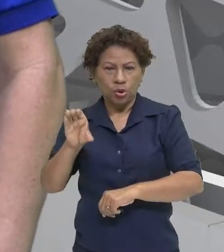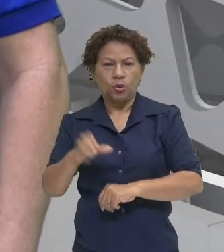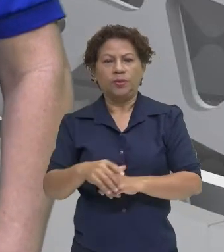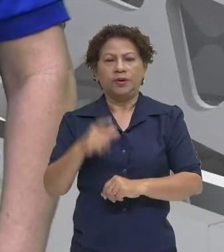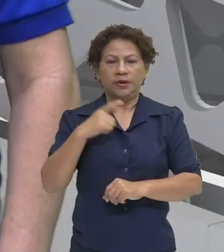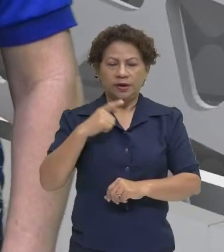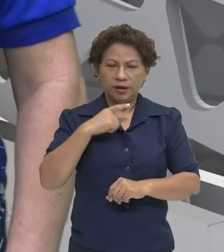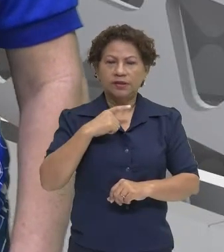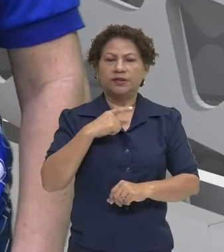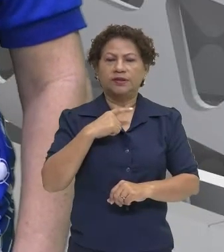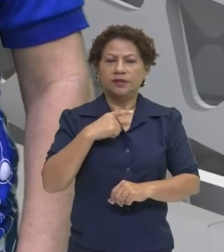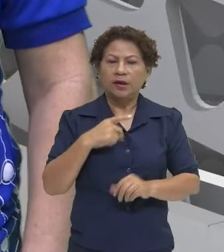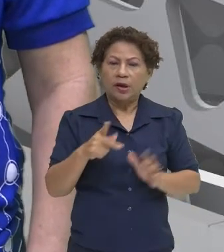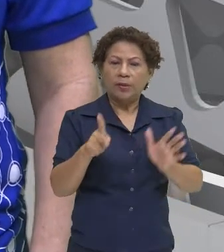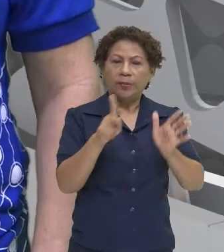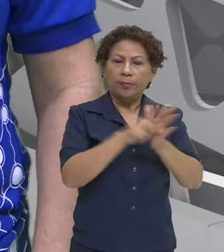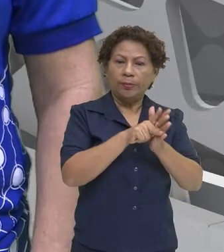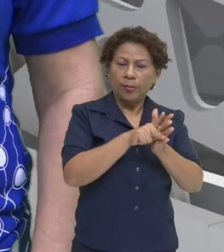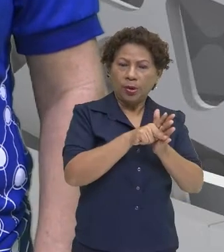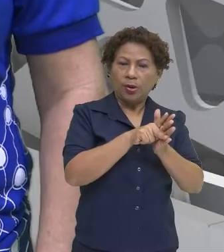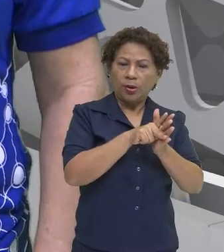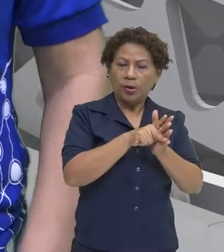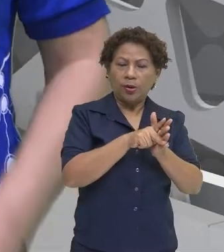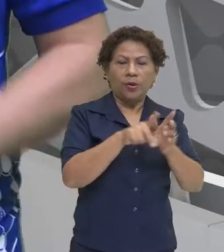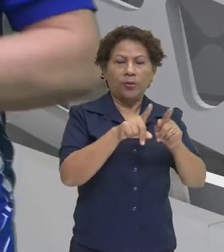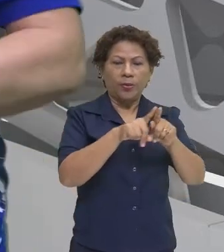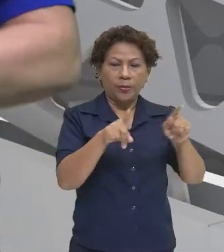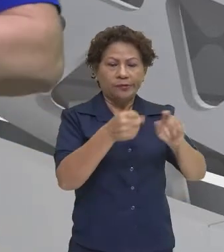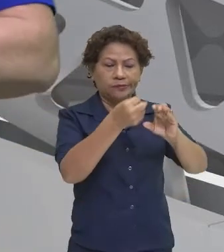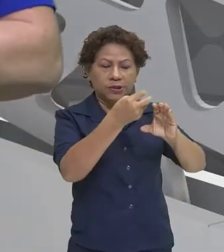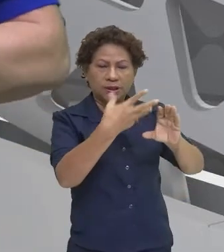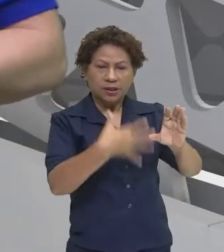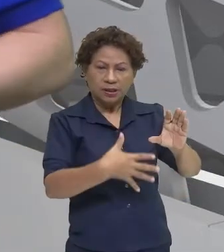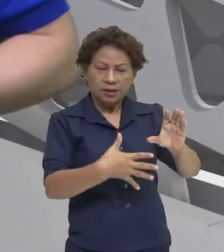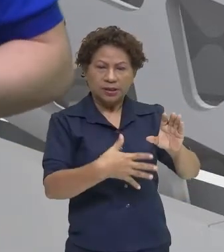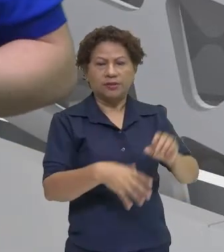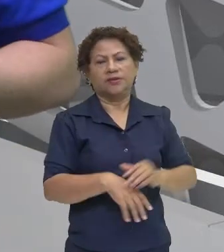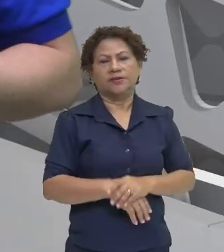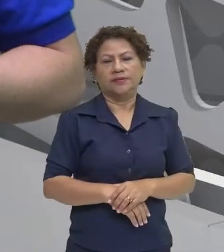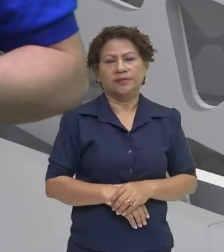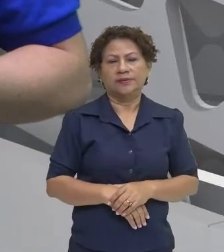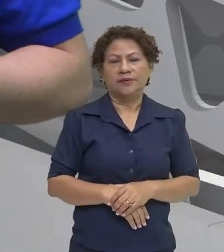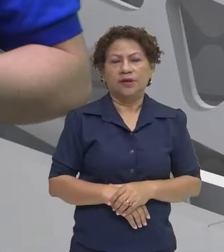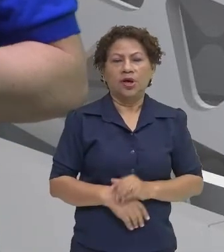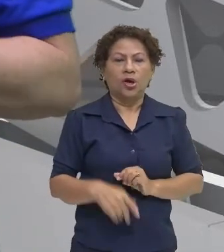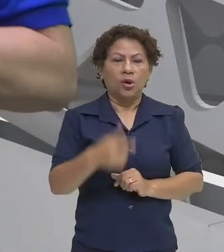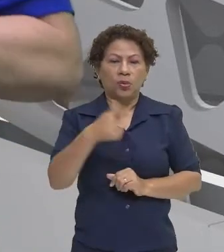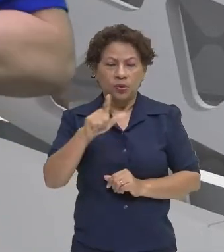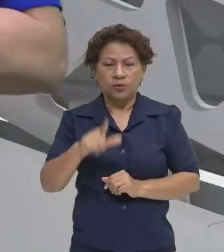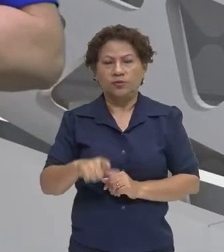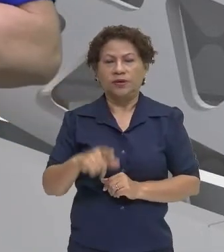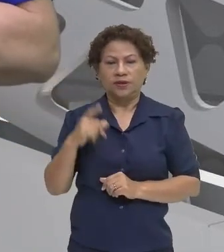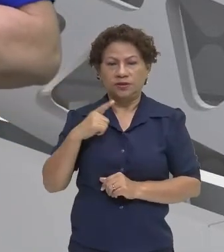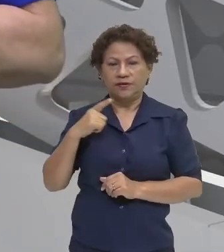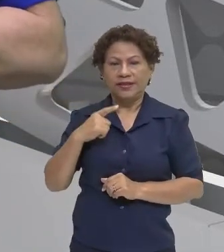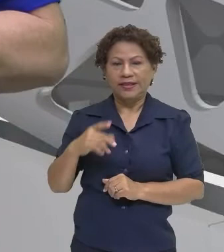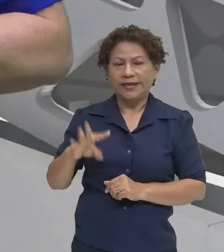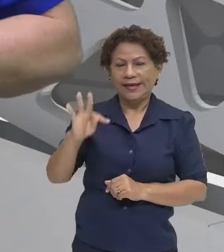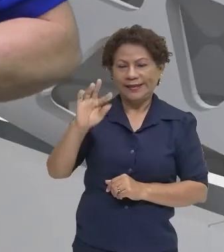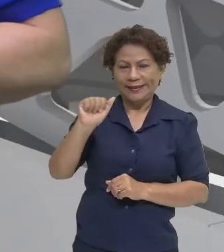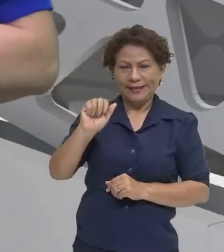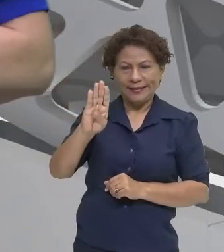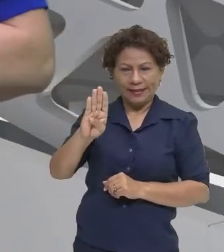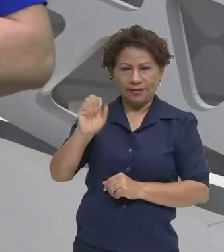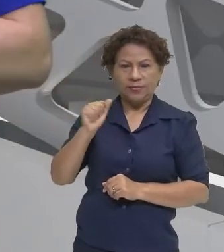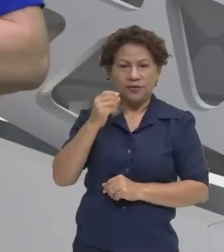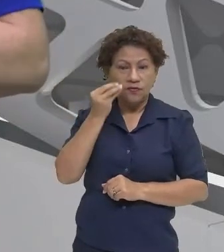com características específicas. Passando da maloca, nós temos a taba. Vamos ver? A taba, que